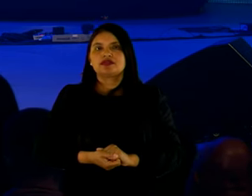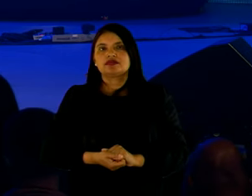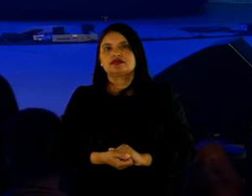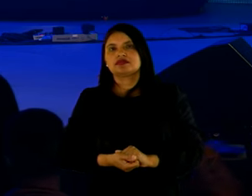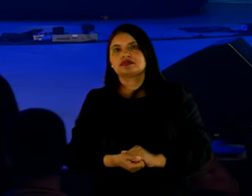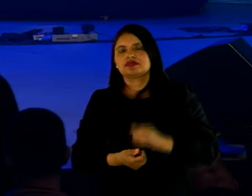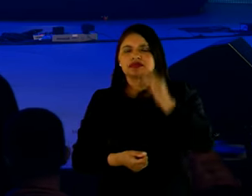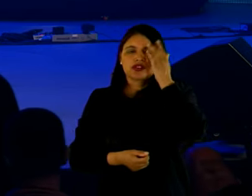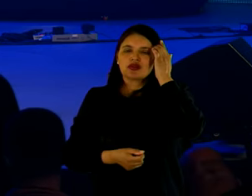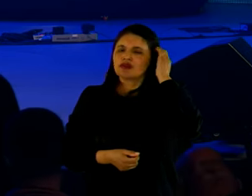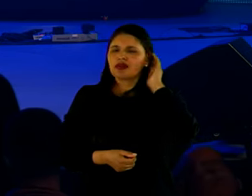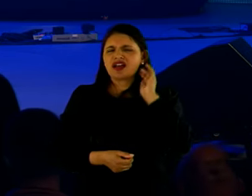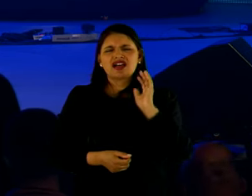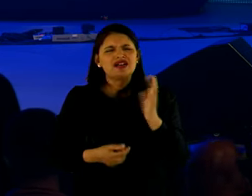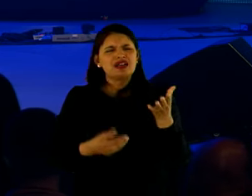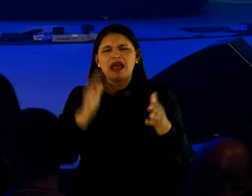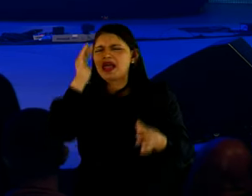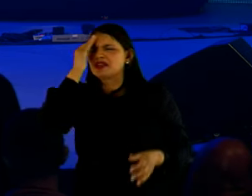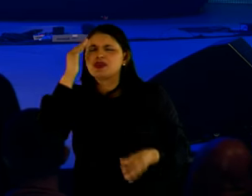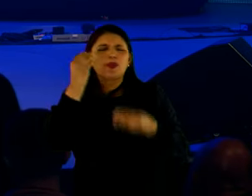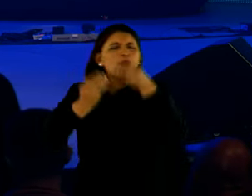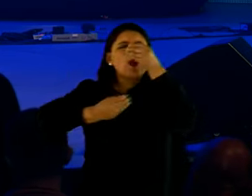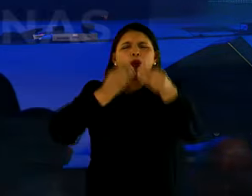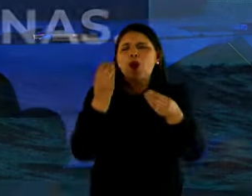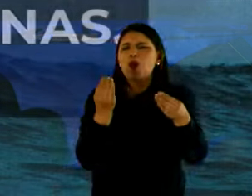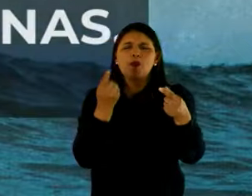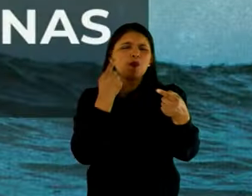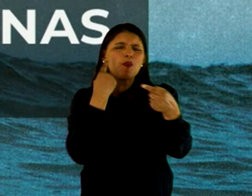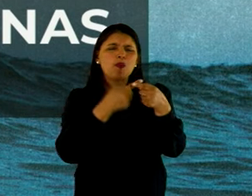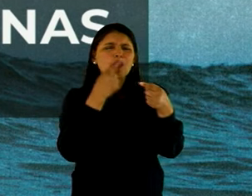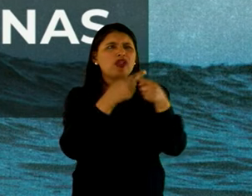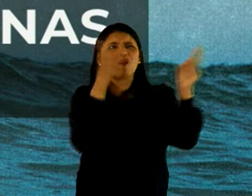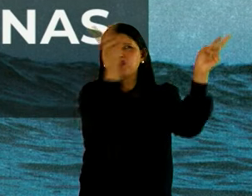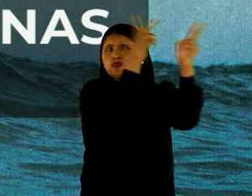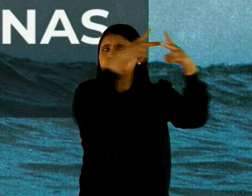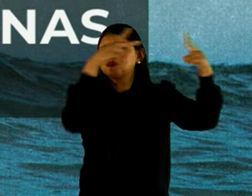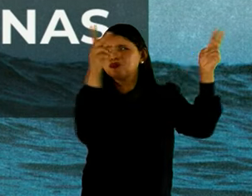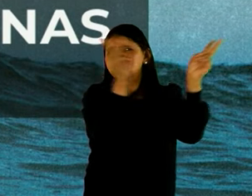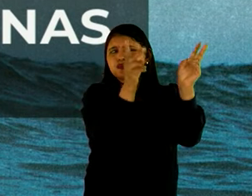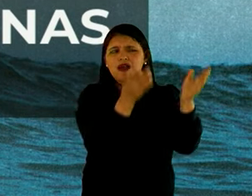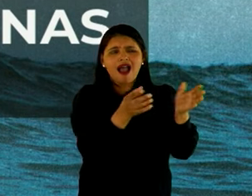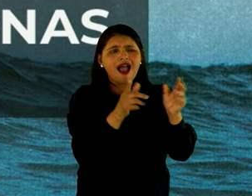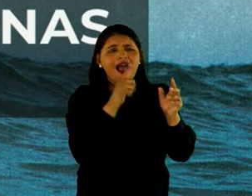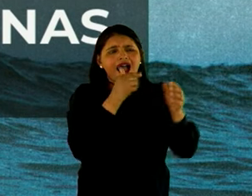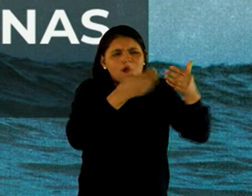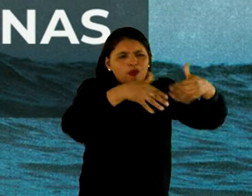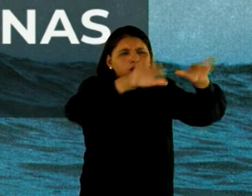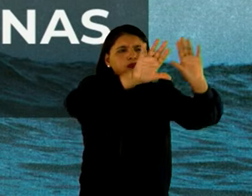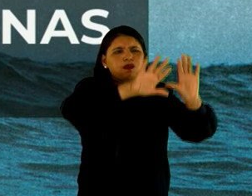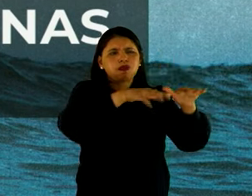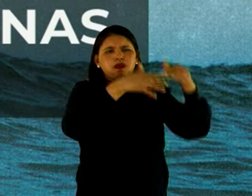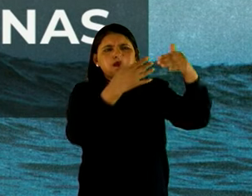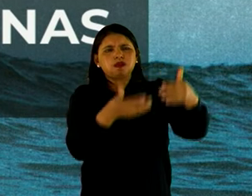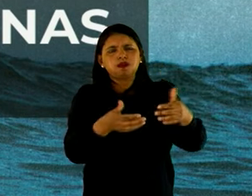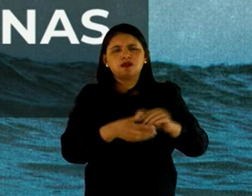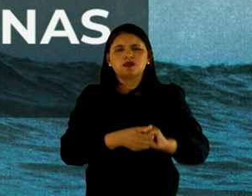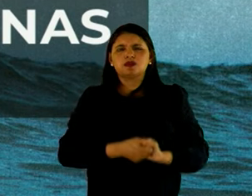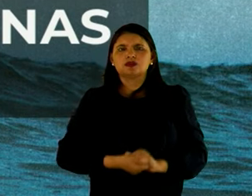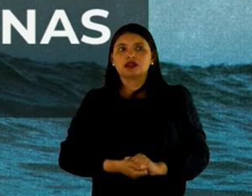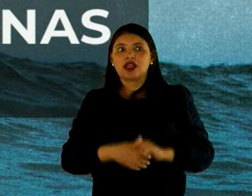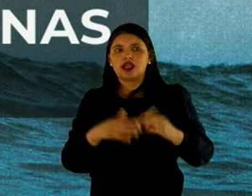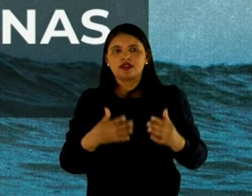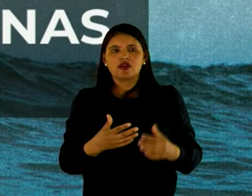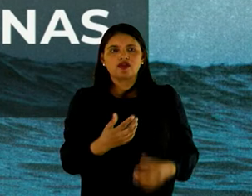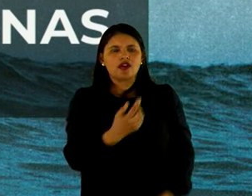para que saibamos por causa, por que causa nos sobreveio esse mal. E lançaram sortes e a